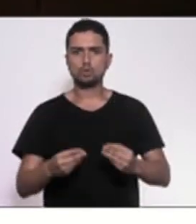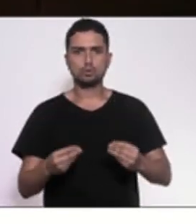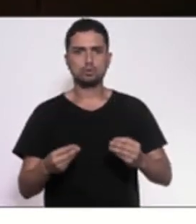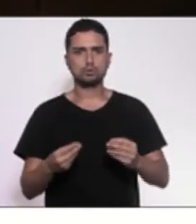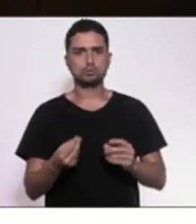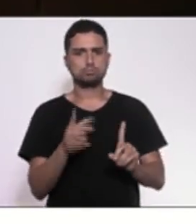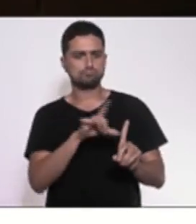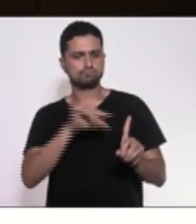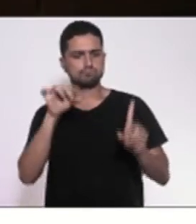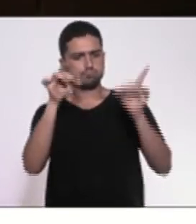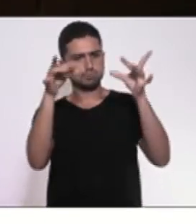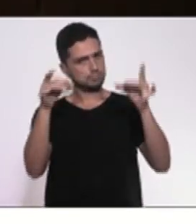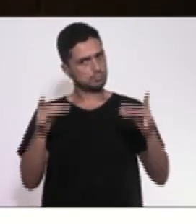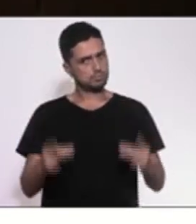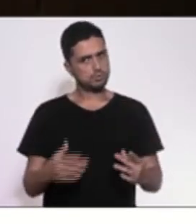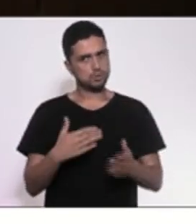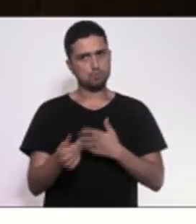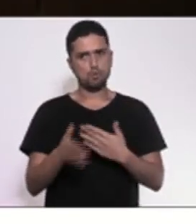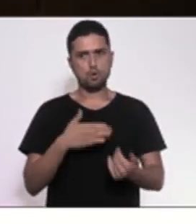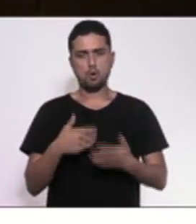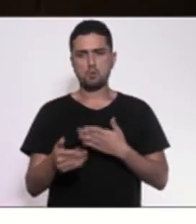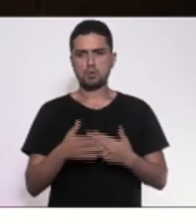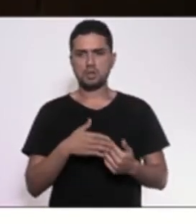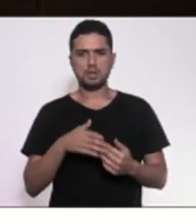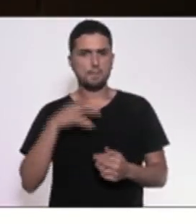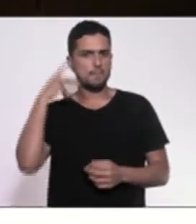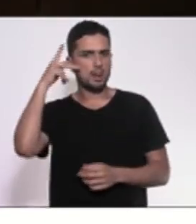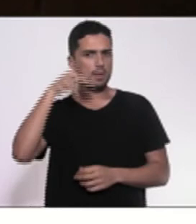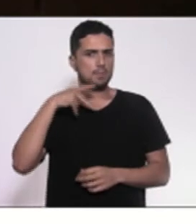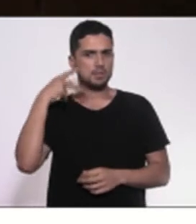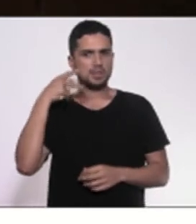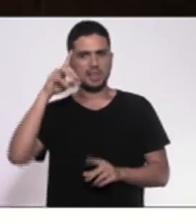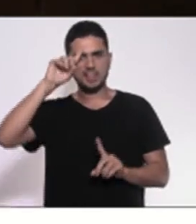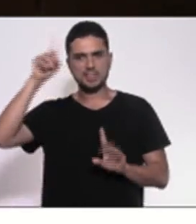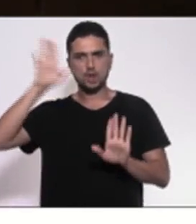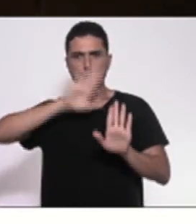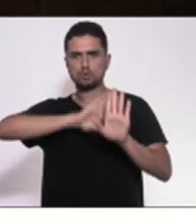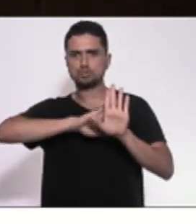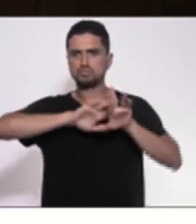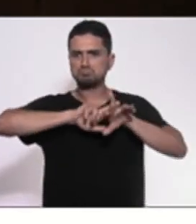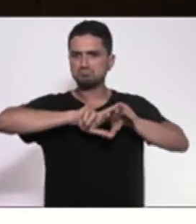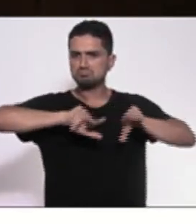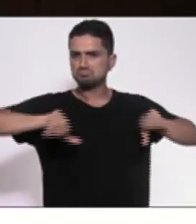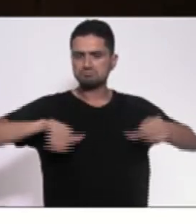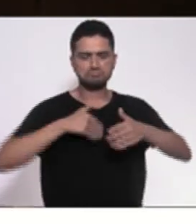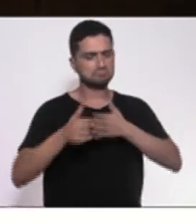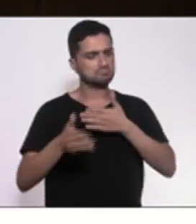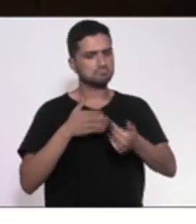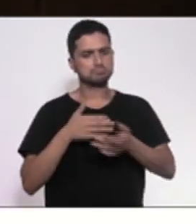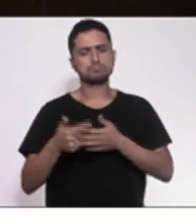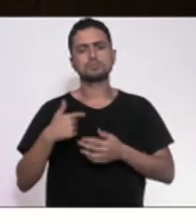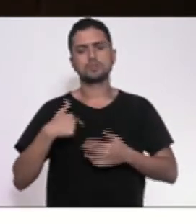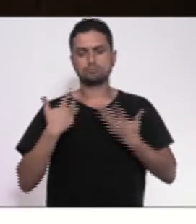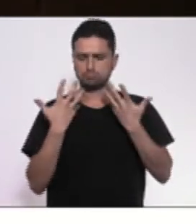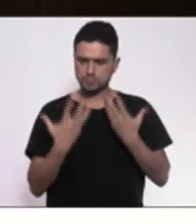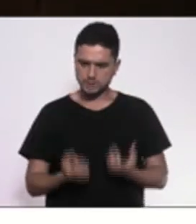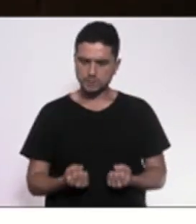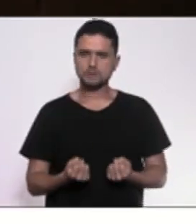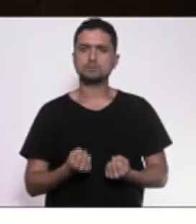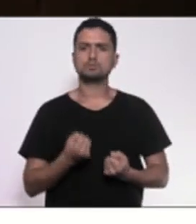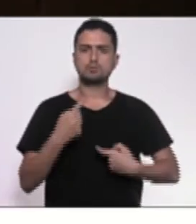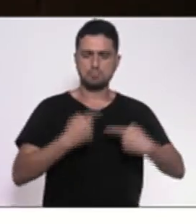qualquer parlamentar, independente da orientação, independente do viés ideológico que defenda, de atuar como parlamentar. Nós temos